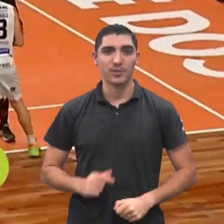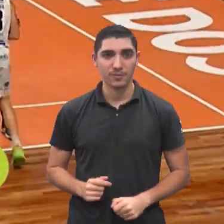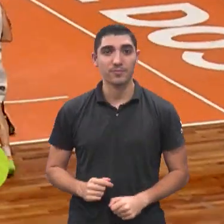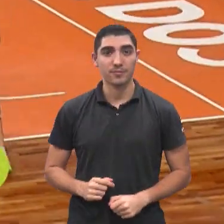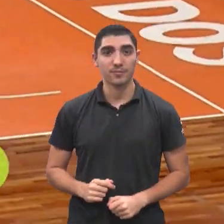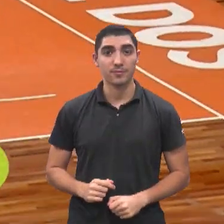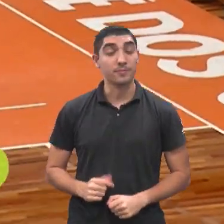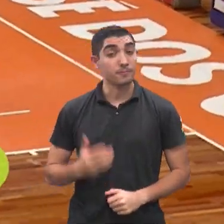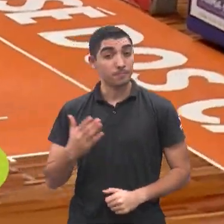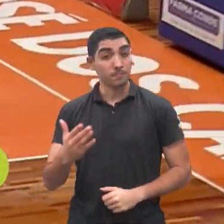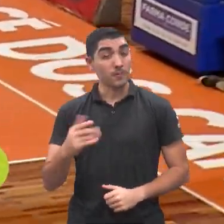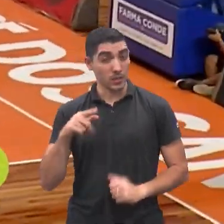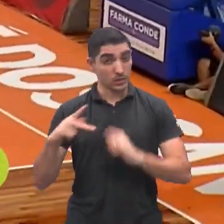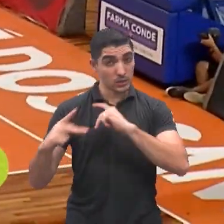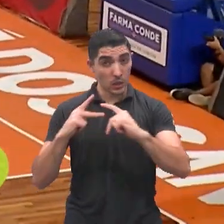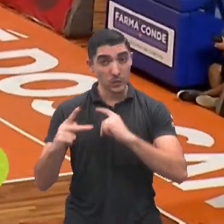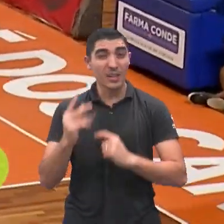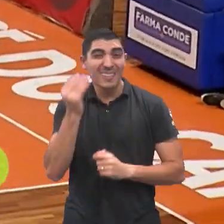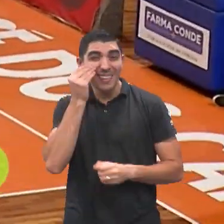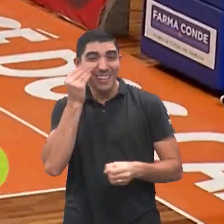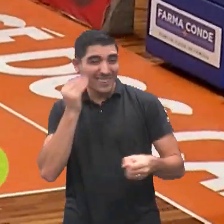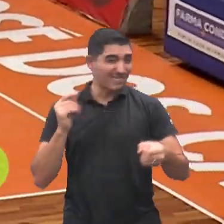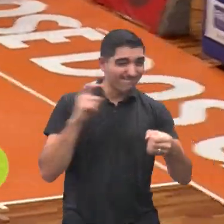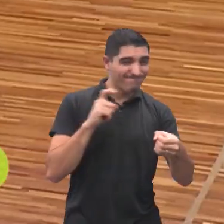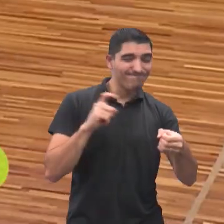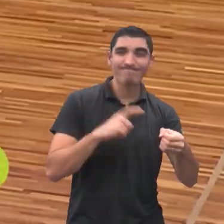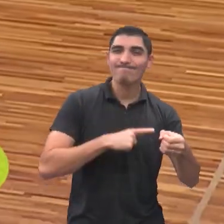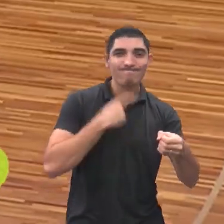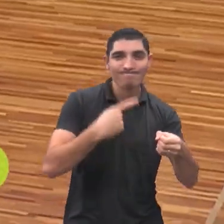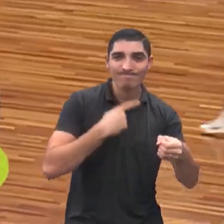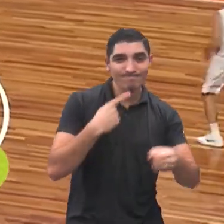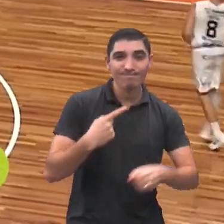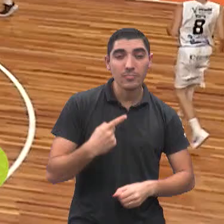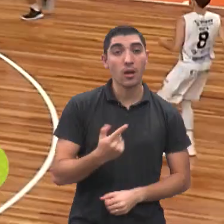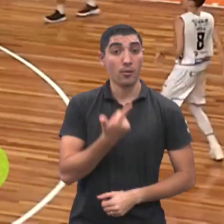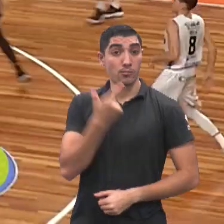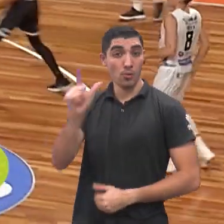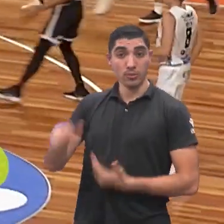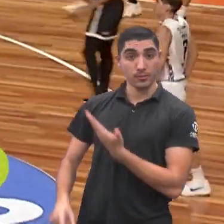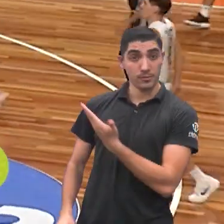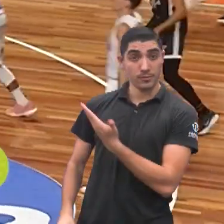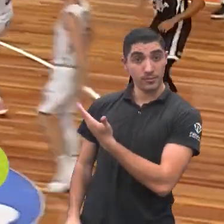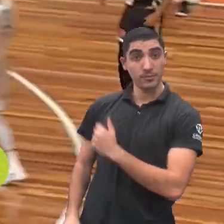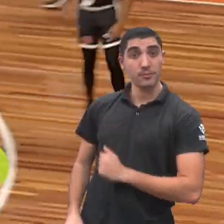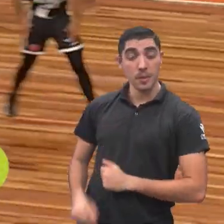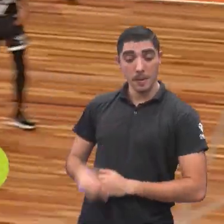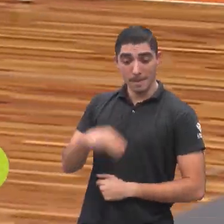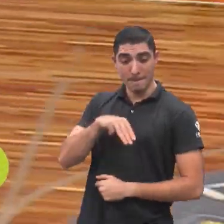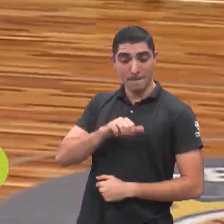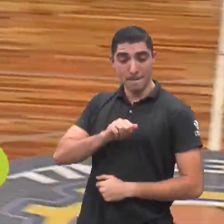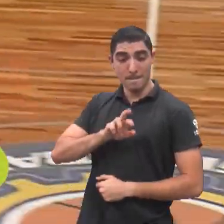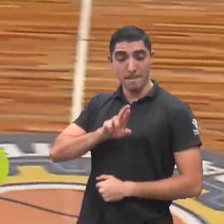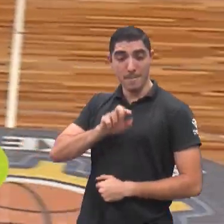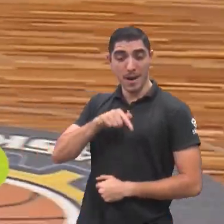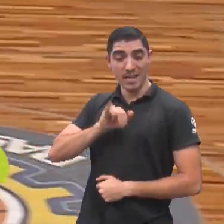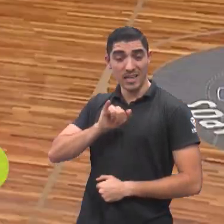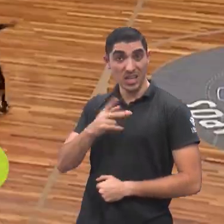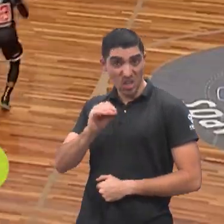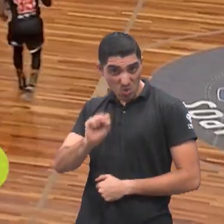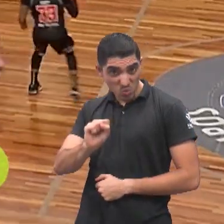Enquanto o ataque joseense parava na marcação adversária, Marquinhos continuava afiado nas bolas de 3